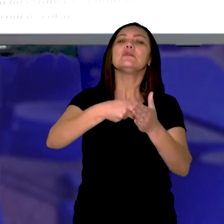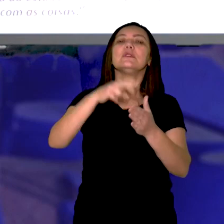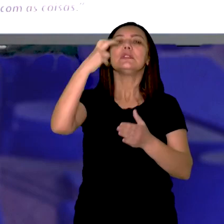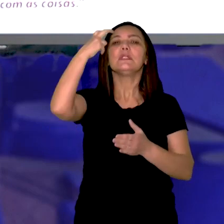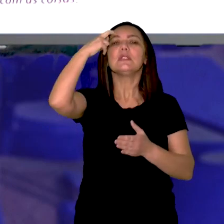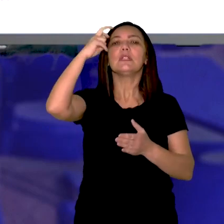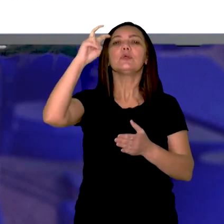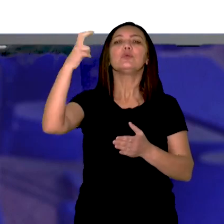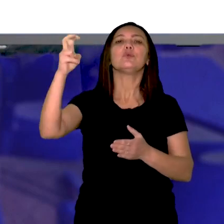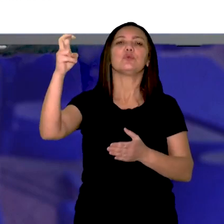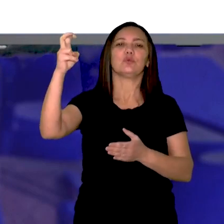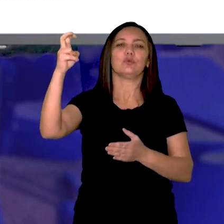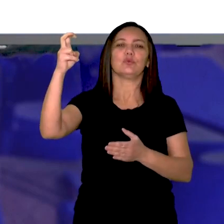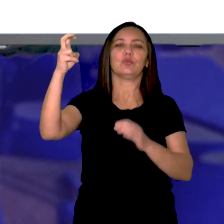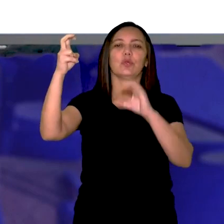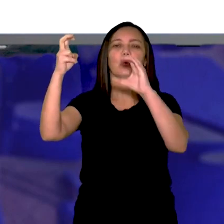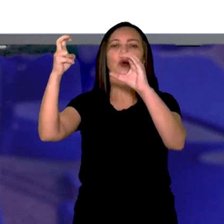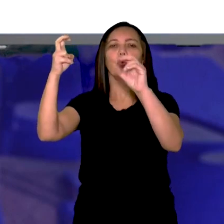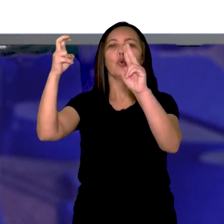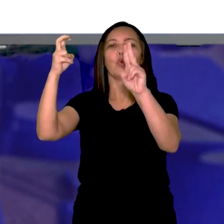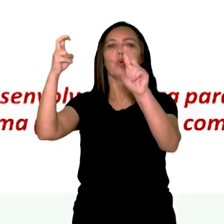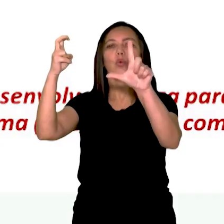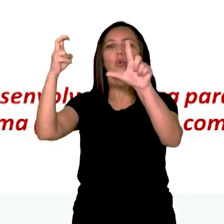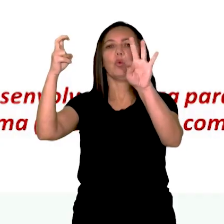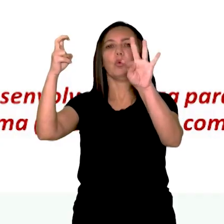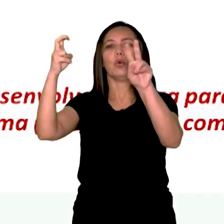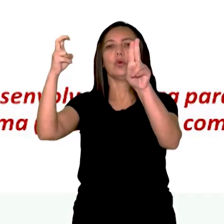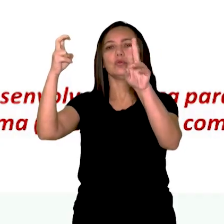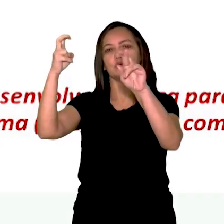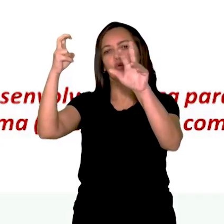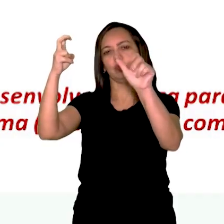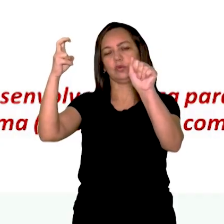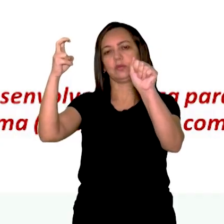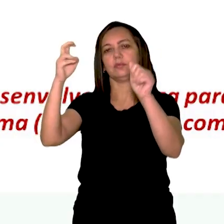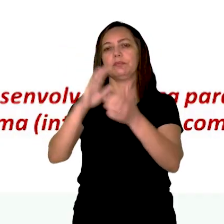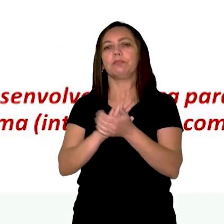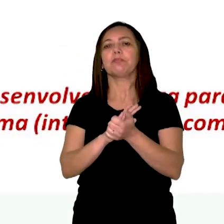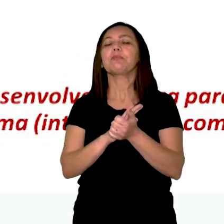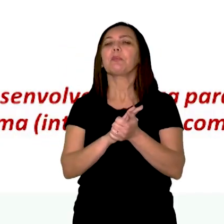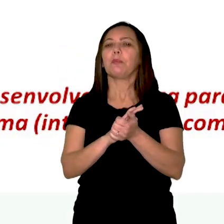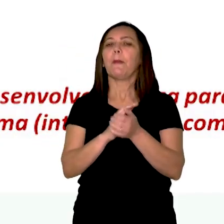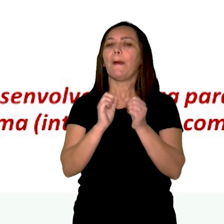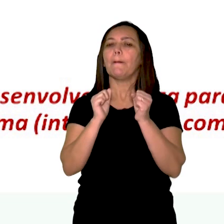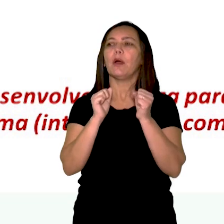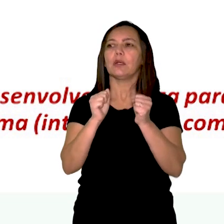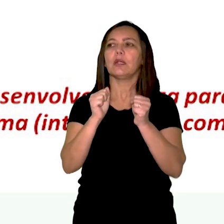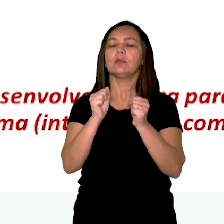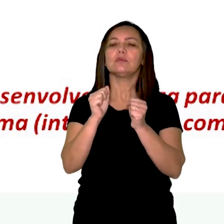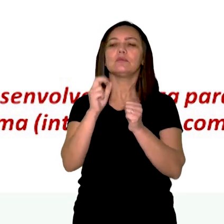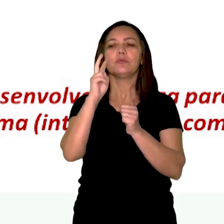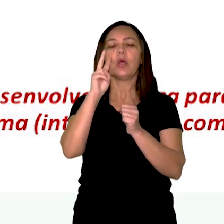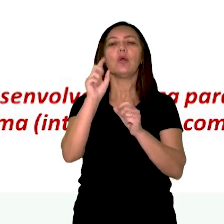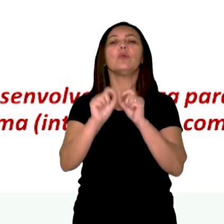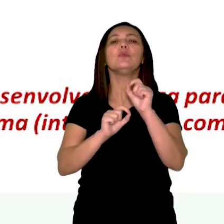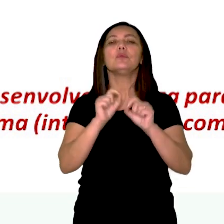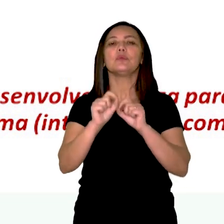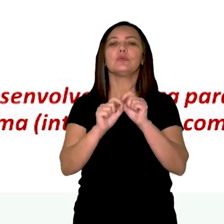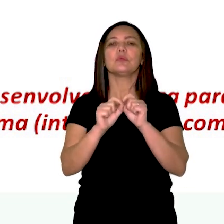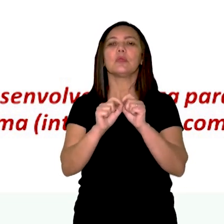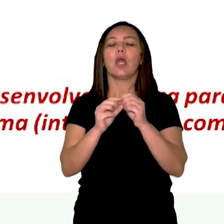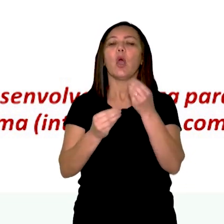cultura? Então, podemos ver na seguinte direção, como